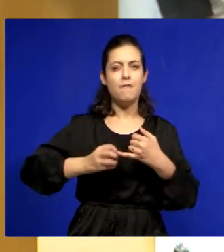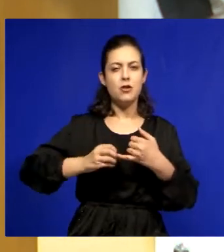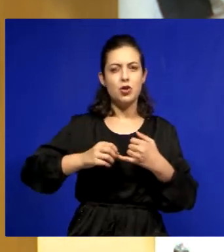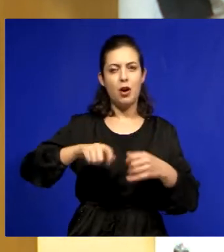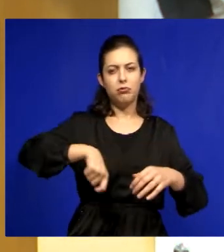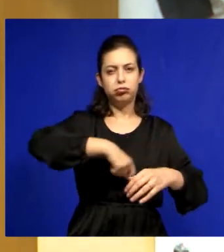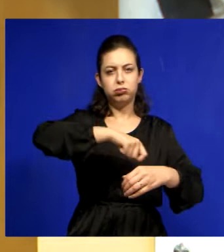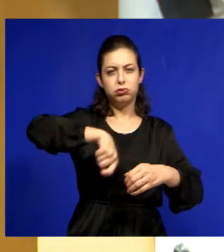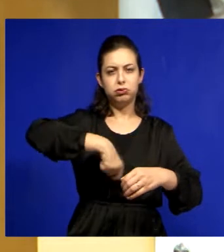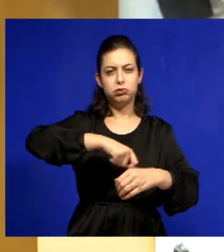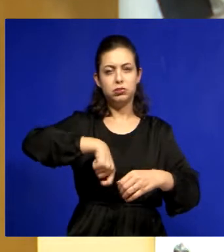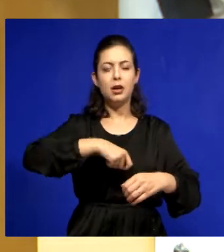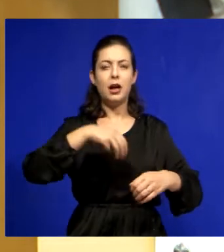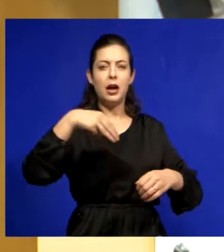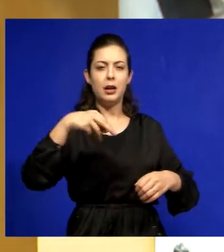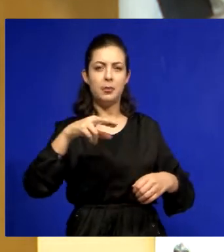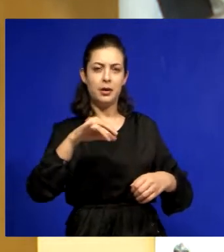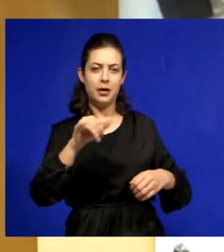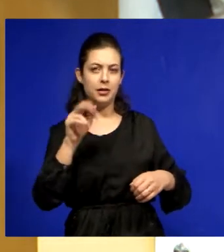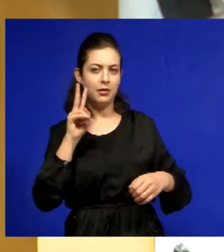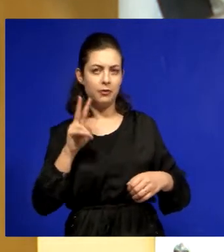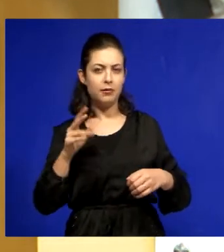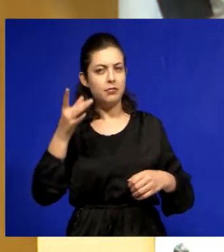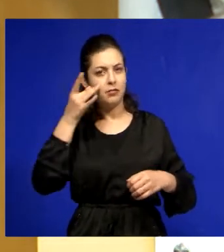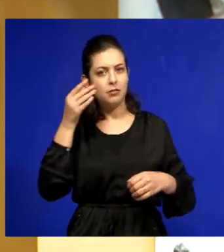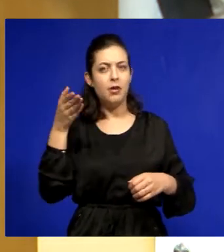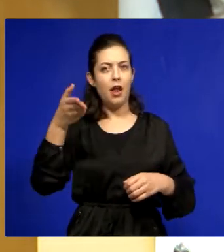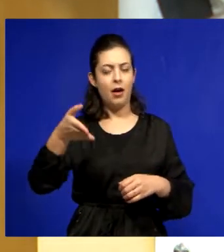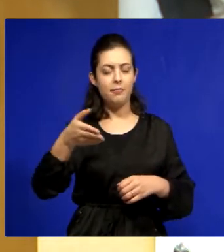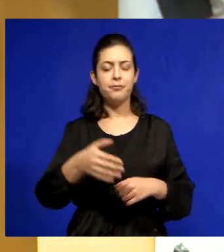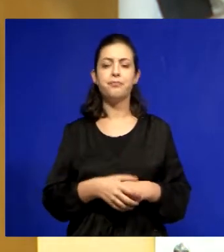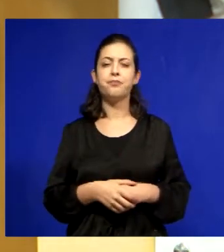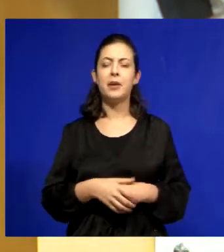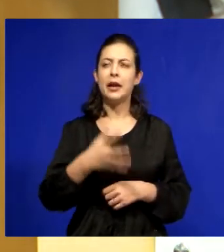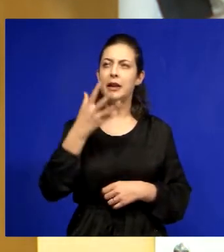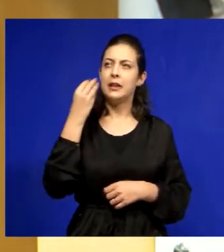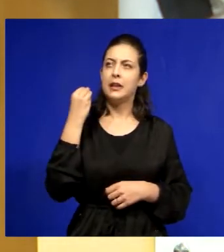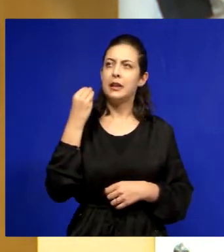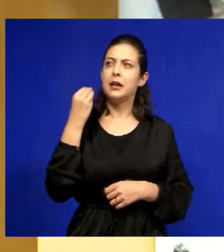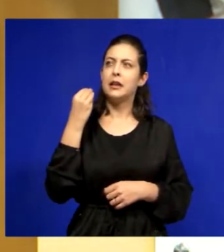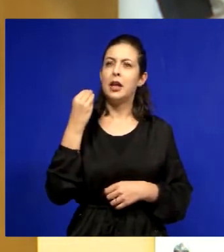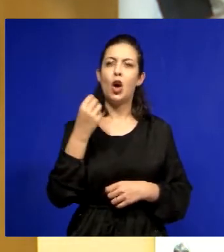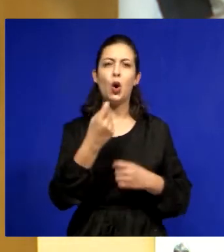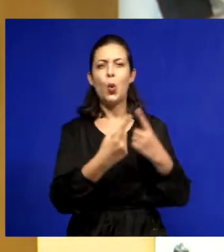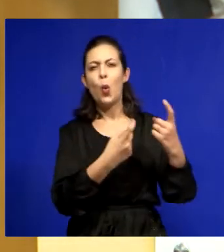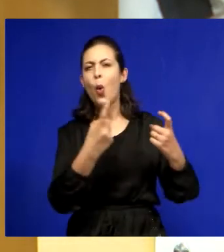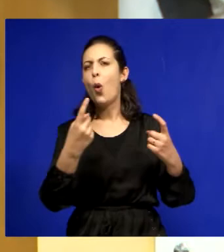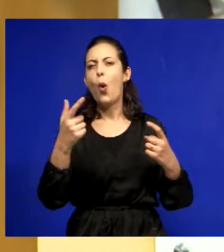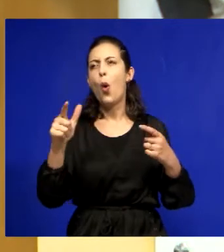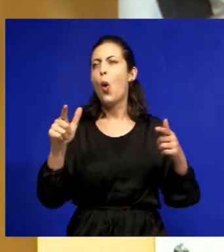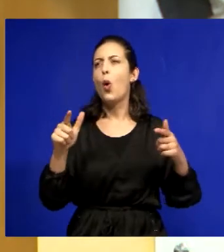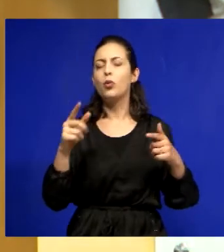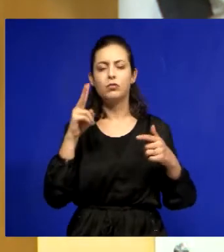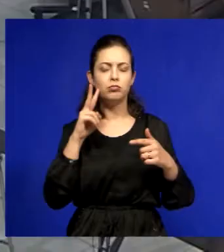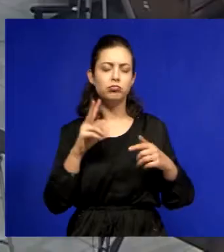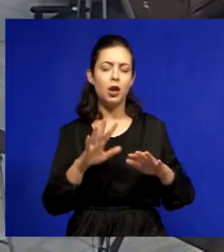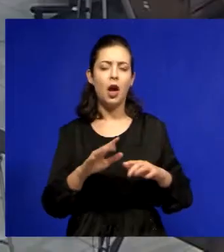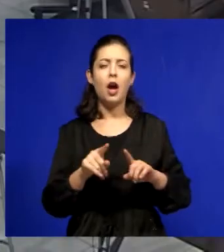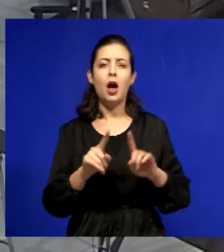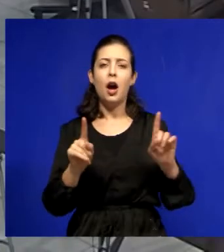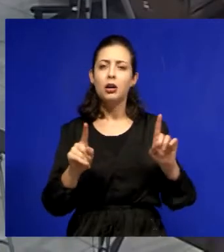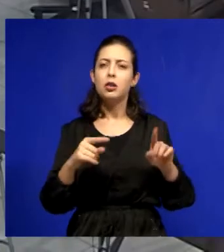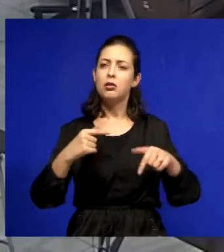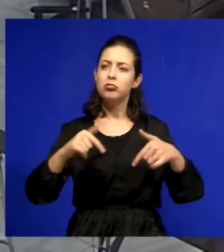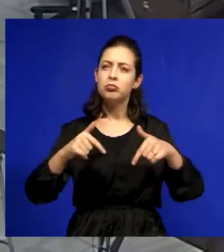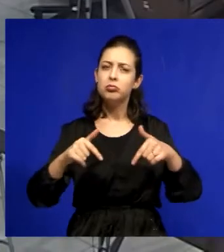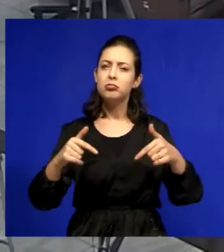a vereadora márcia também esteve presente lá não me lembro de ter visto algum outro vereador aqui mas é um